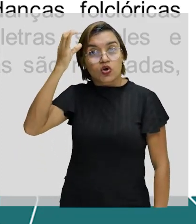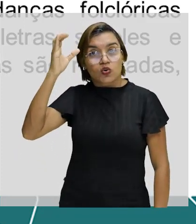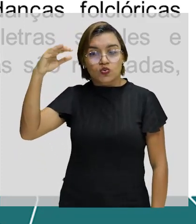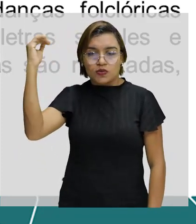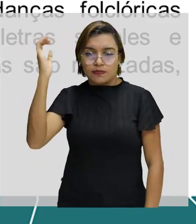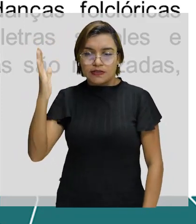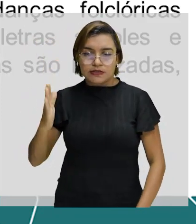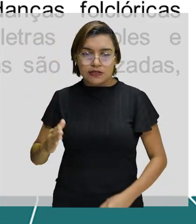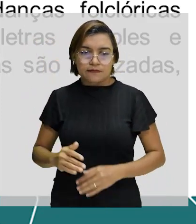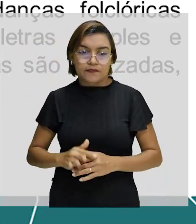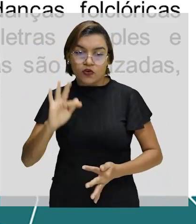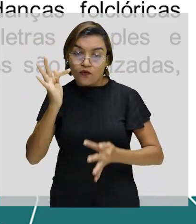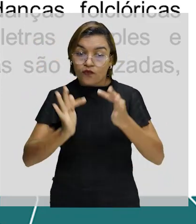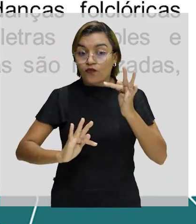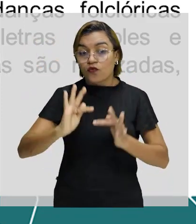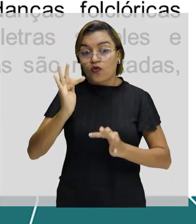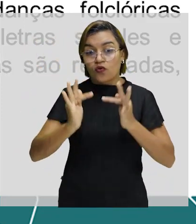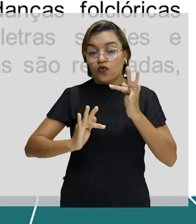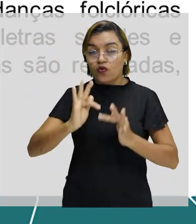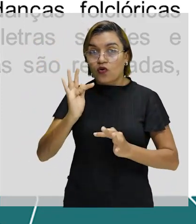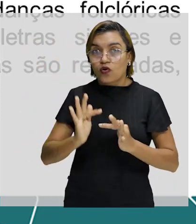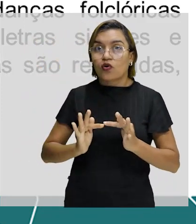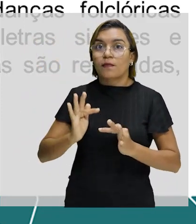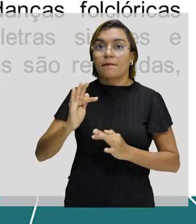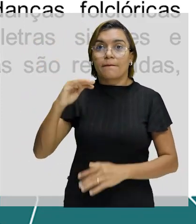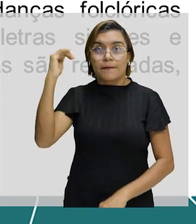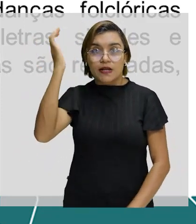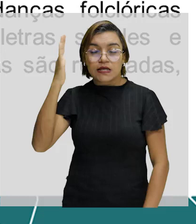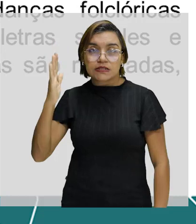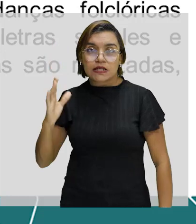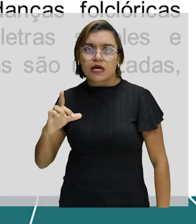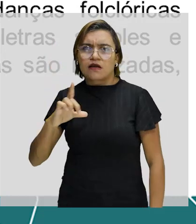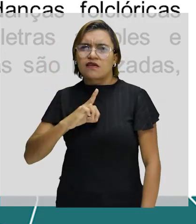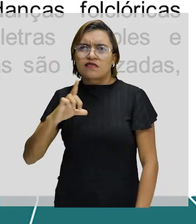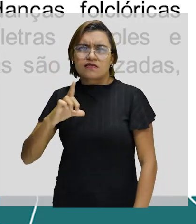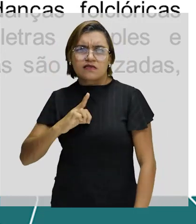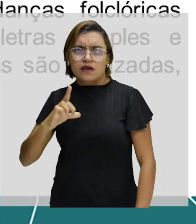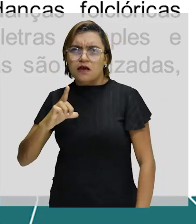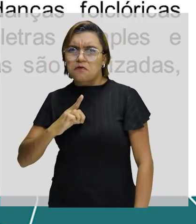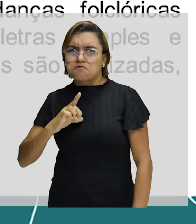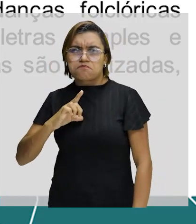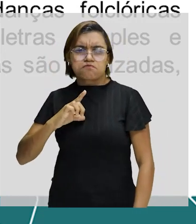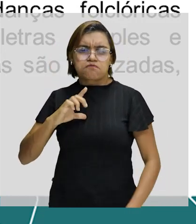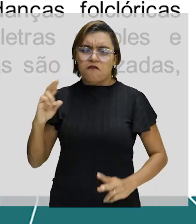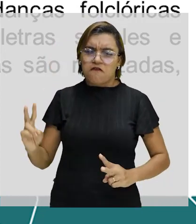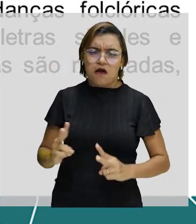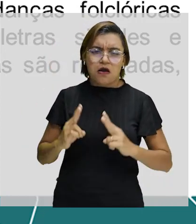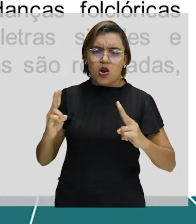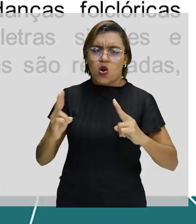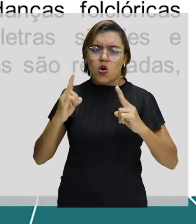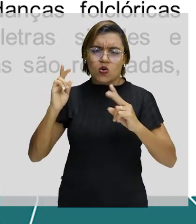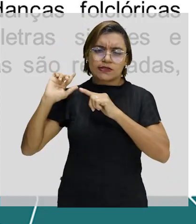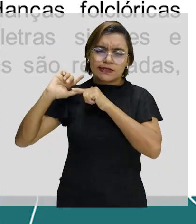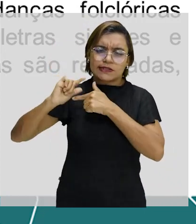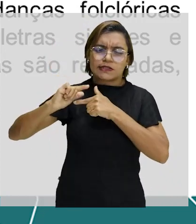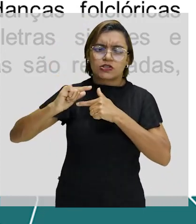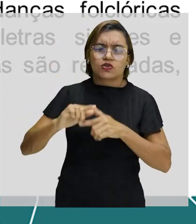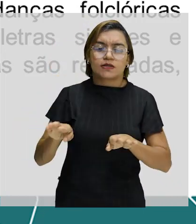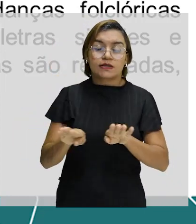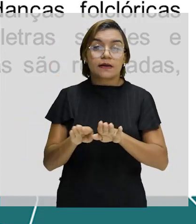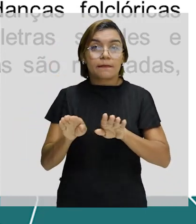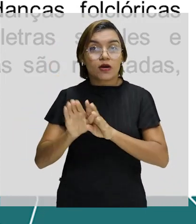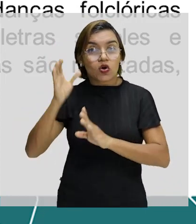brasileira. O folclore brasileiro é rico em danças que representam as tradições e a cultura de uma determinada